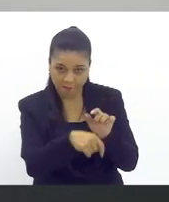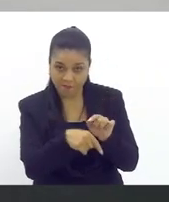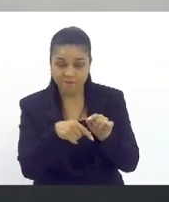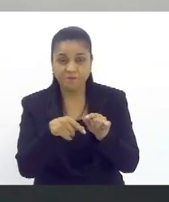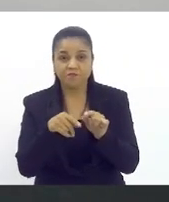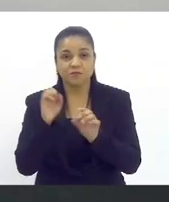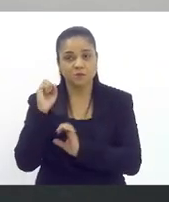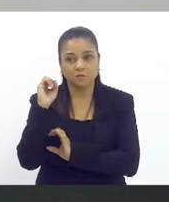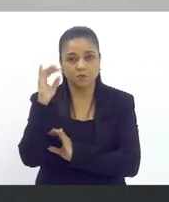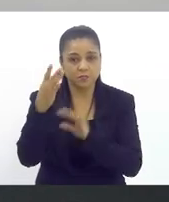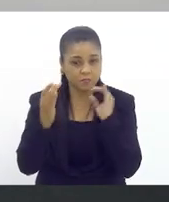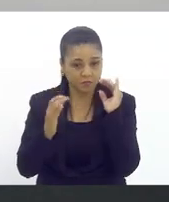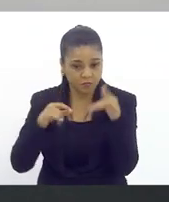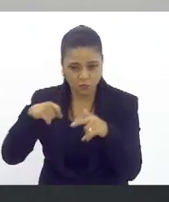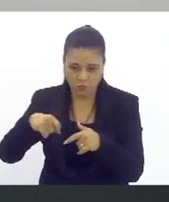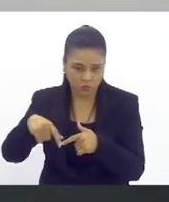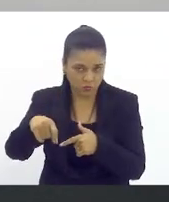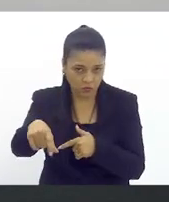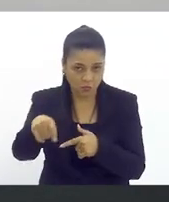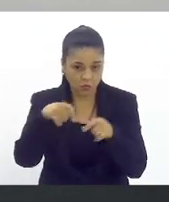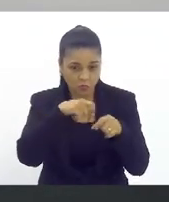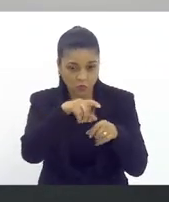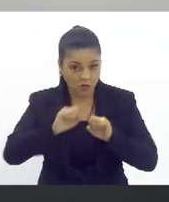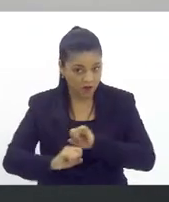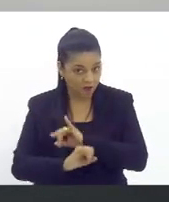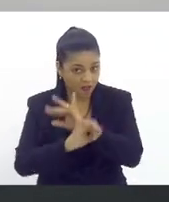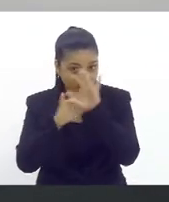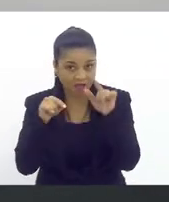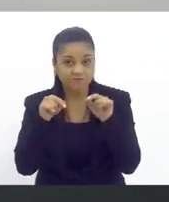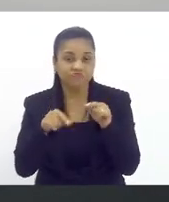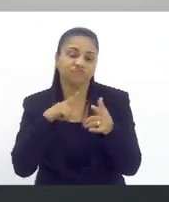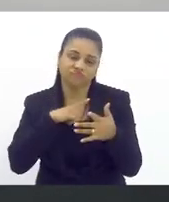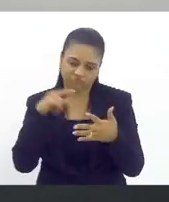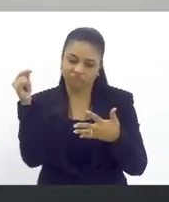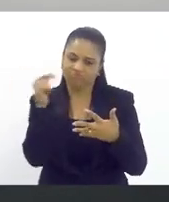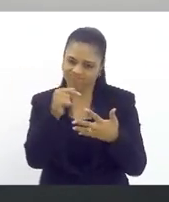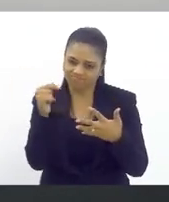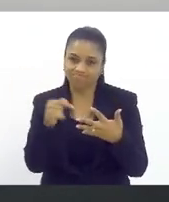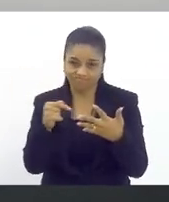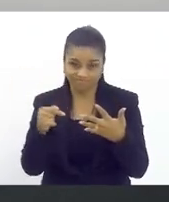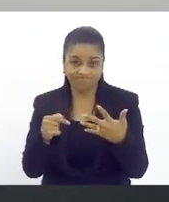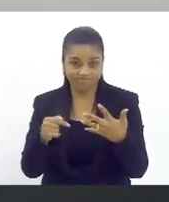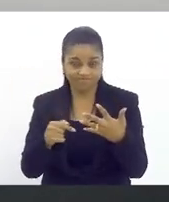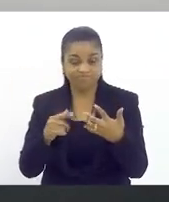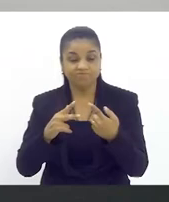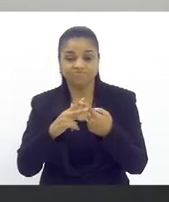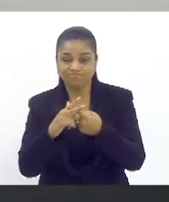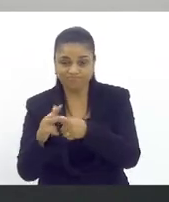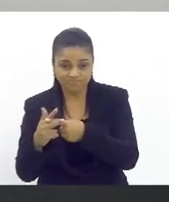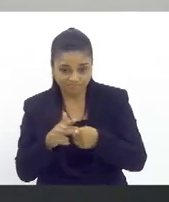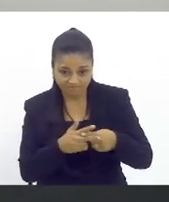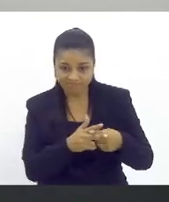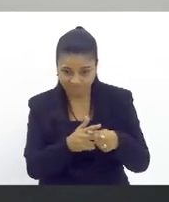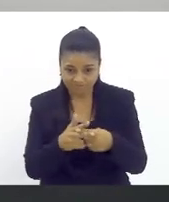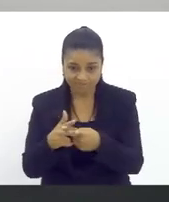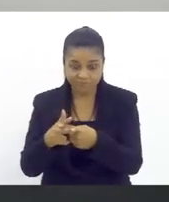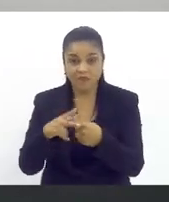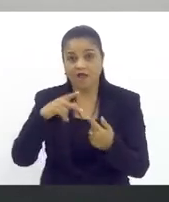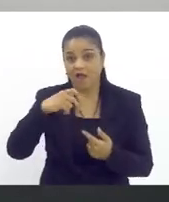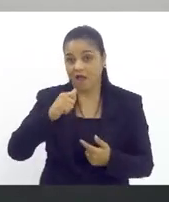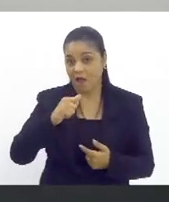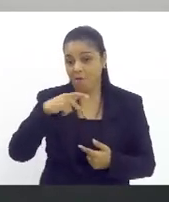contrário Que fique claro que tem condicionantes ambientais de reconstituição das